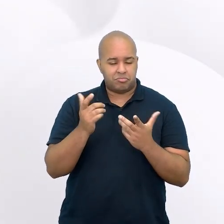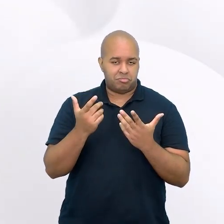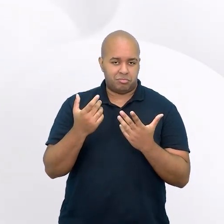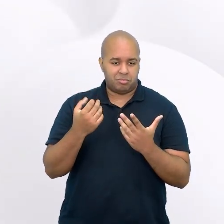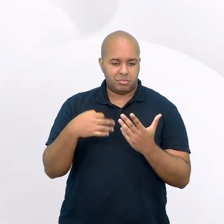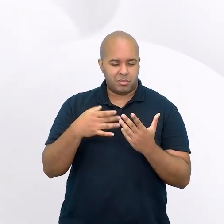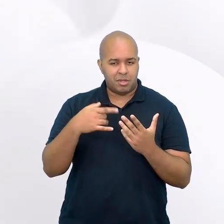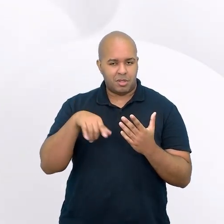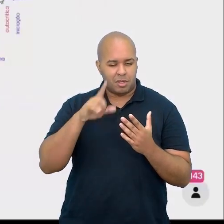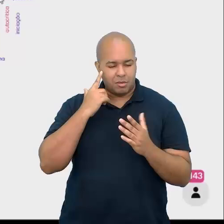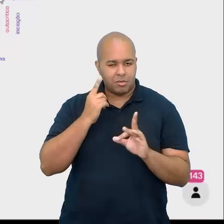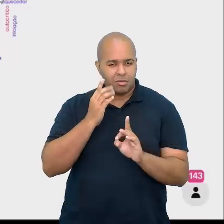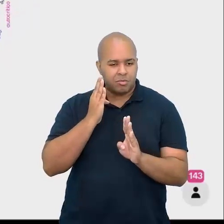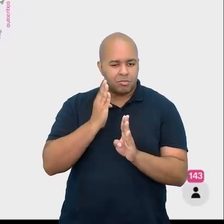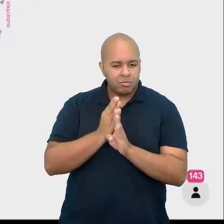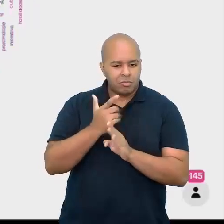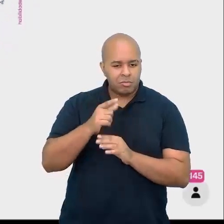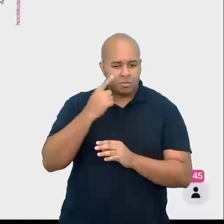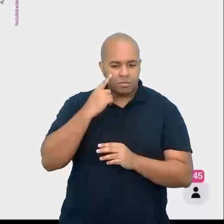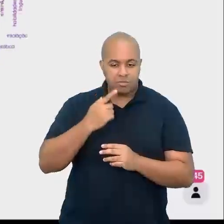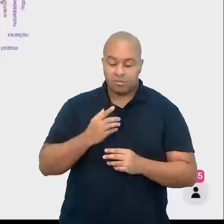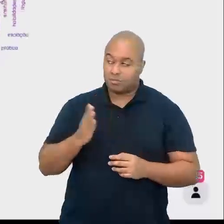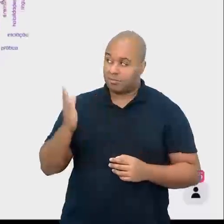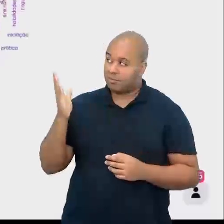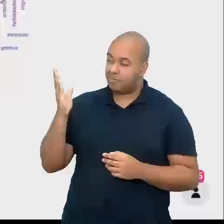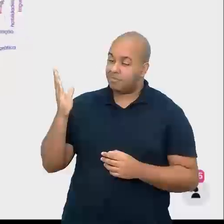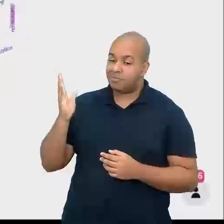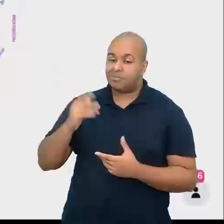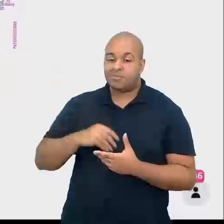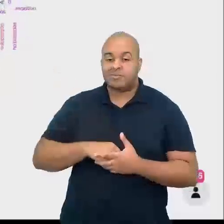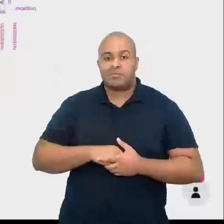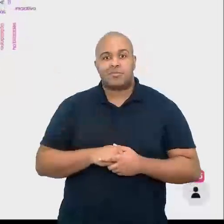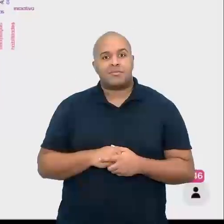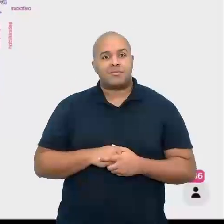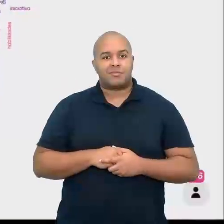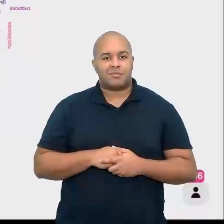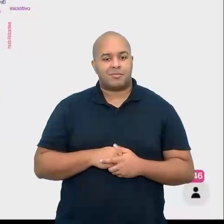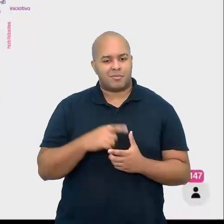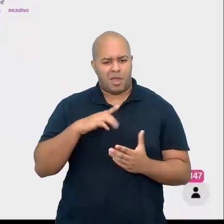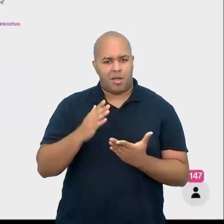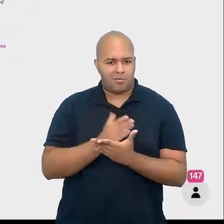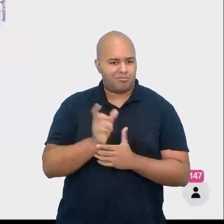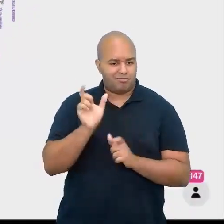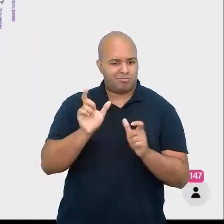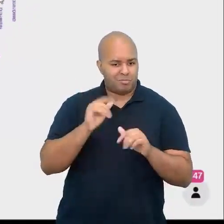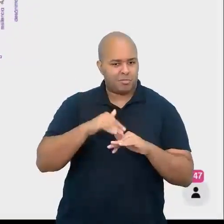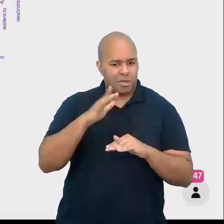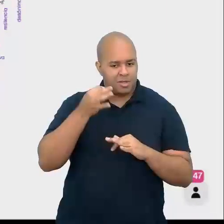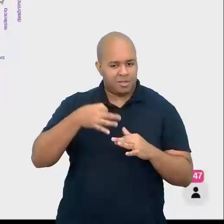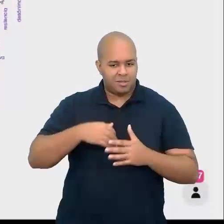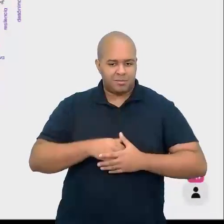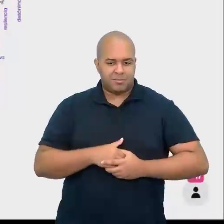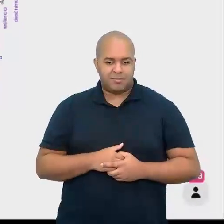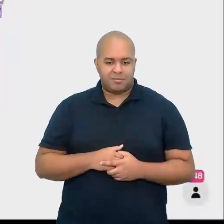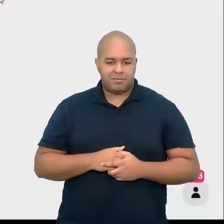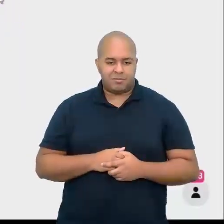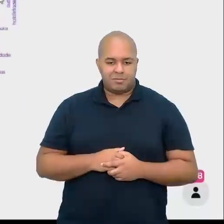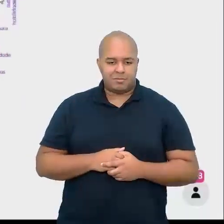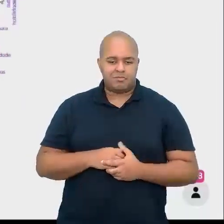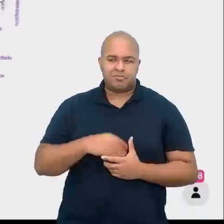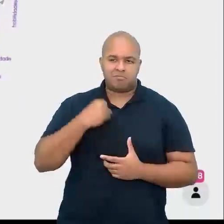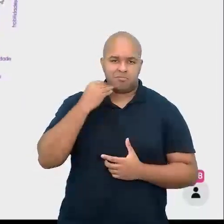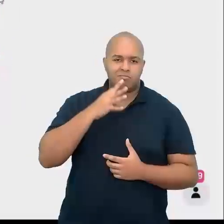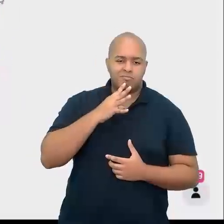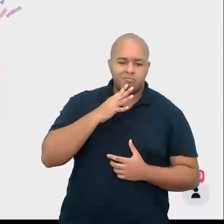aqui apareceram nós temos algumas palavras que apareceram mais né ali